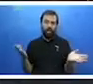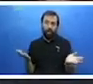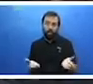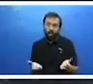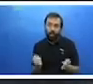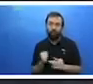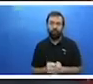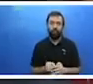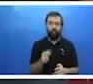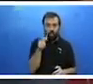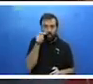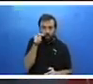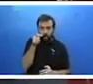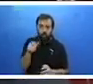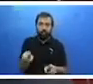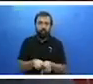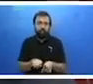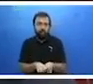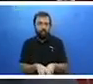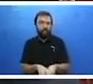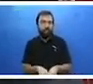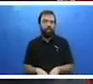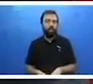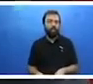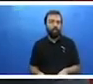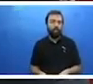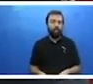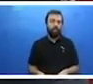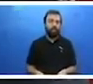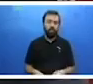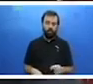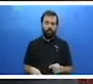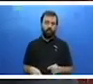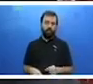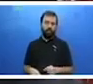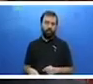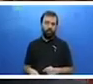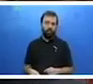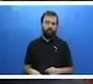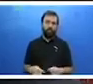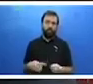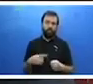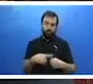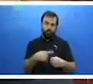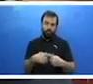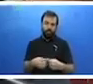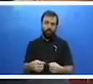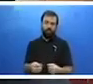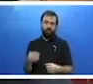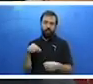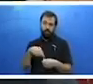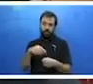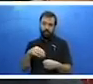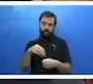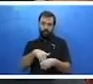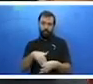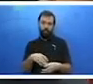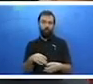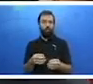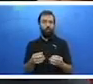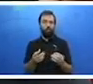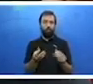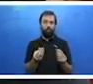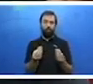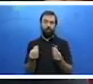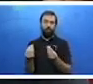eles começaram a olhar isso também. Peraí, essa região tem mais pessoas? Qual é? Tem muitas indústrias,